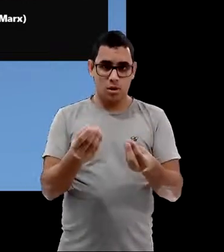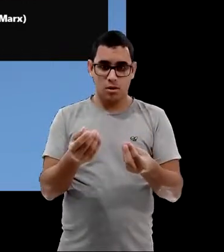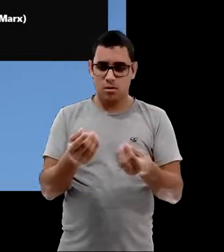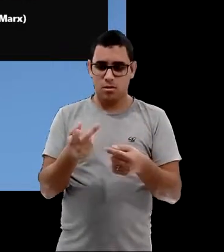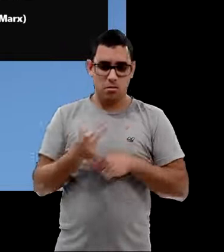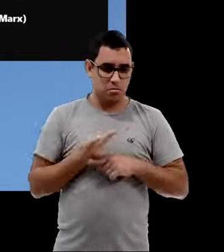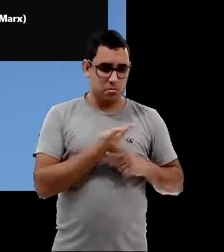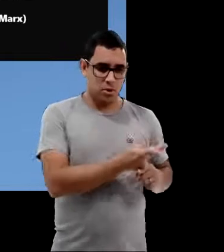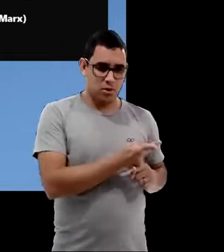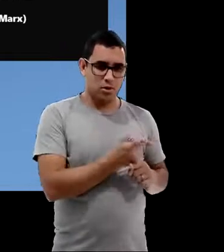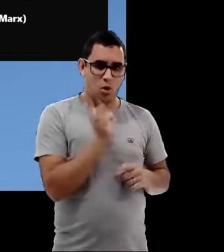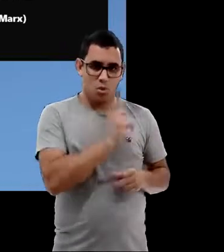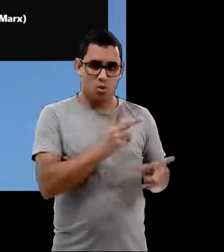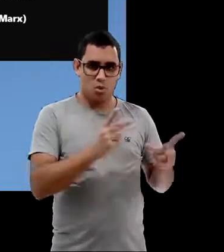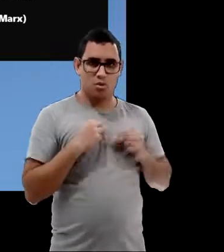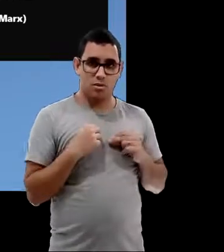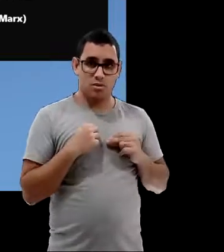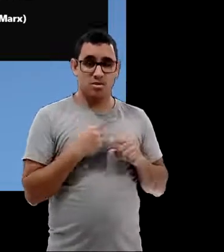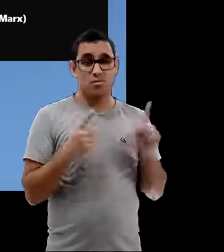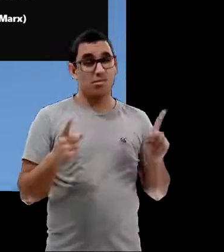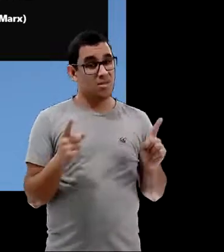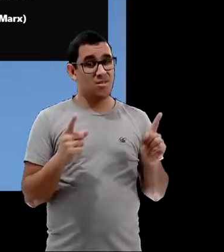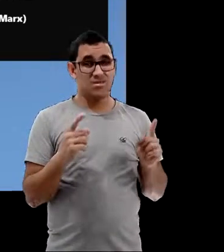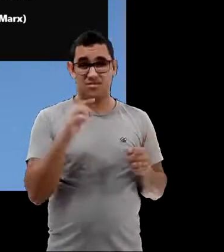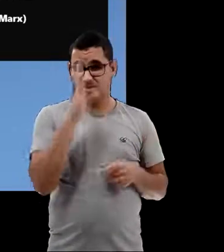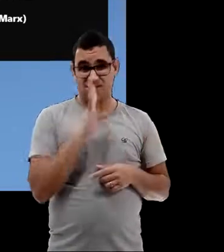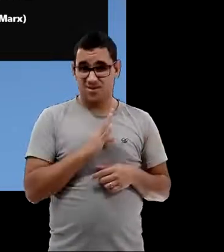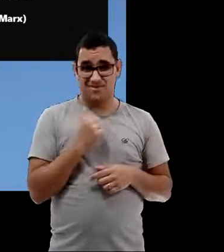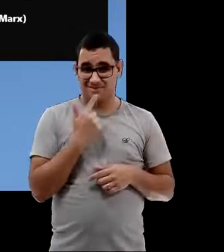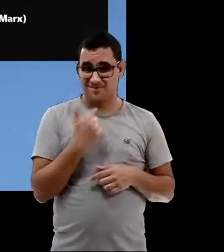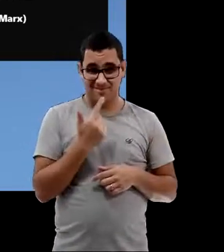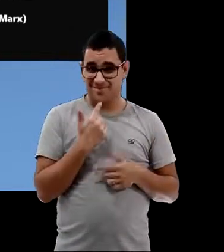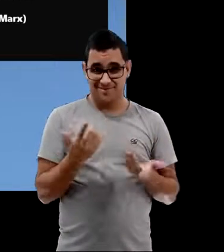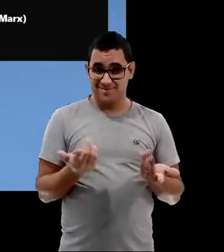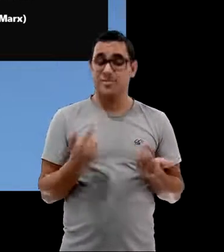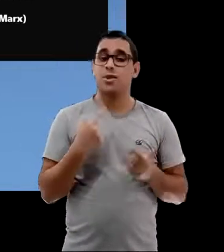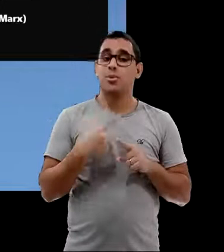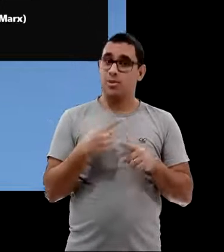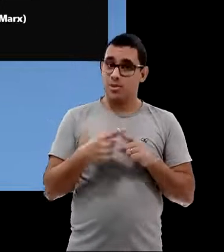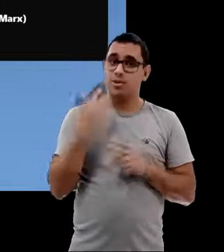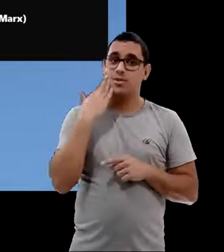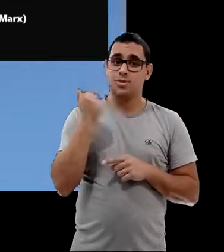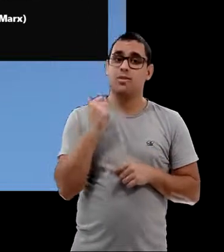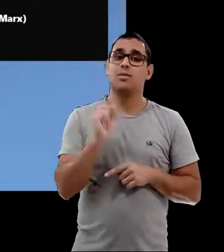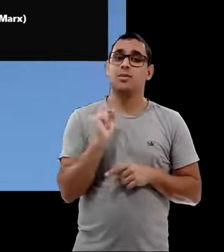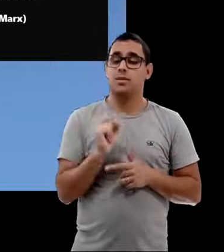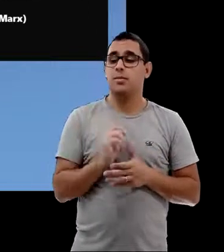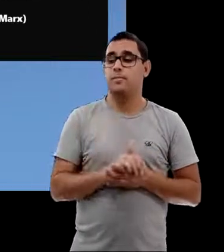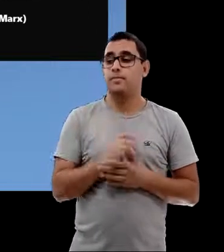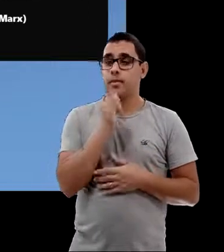conquista. Porém, no Brasil, essa máxima não se concretiza quando sabemos